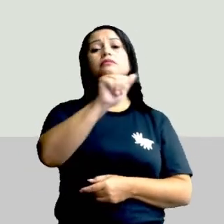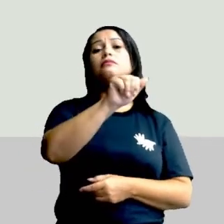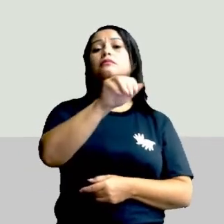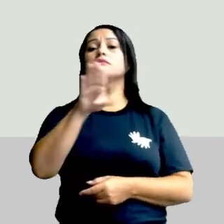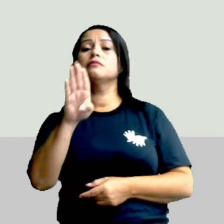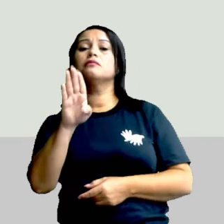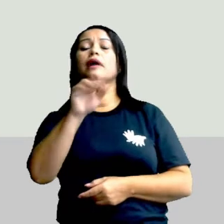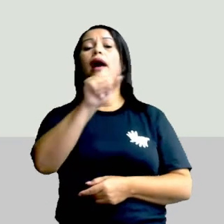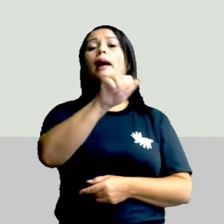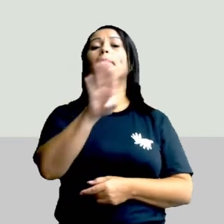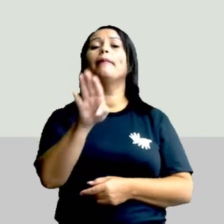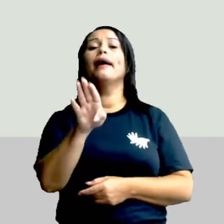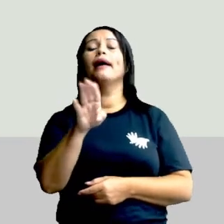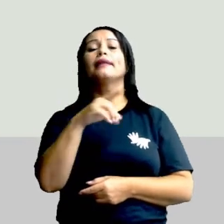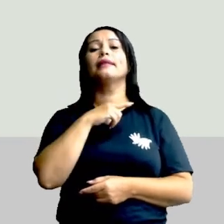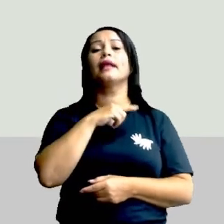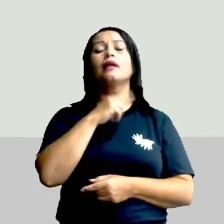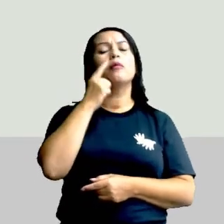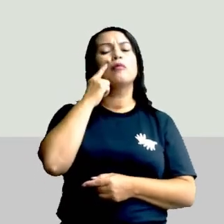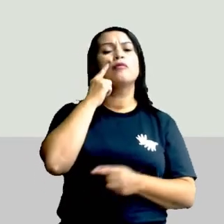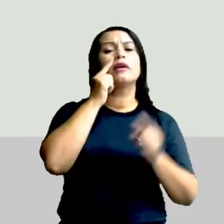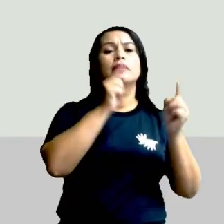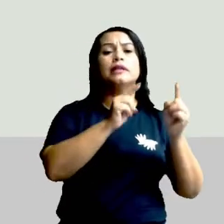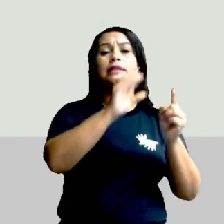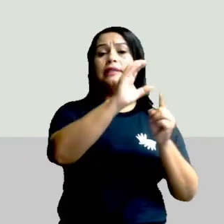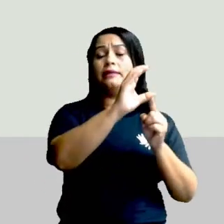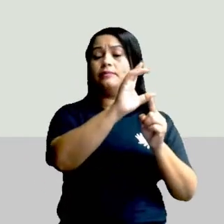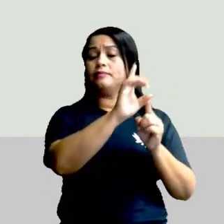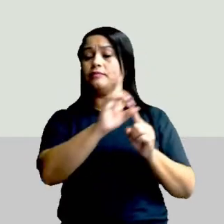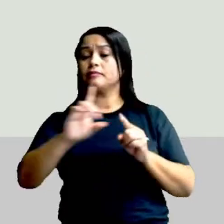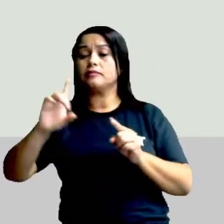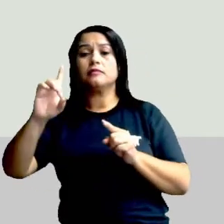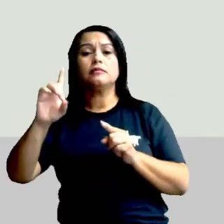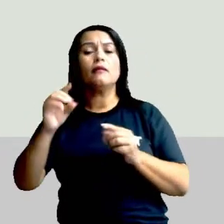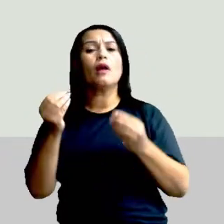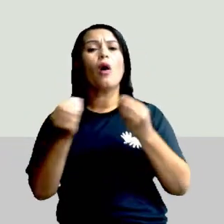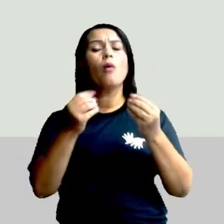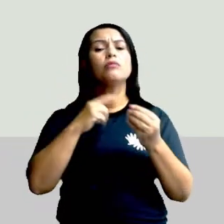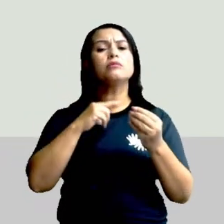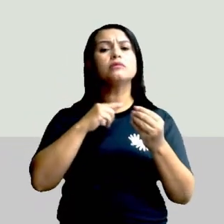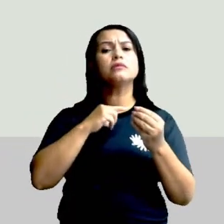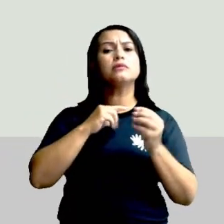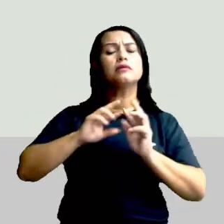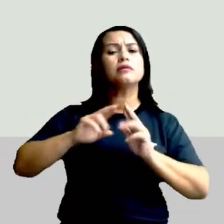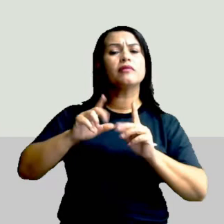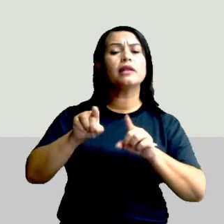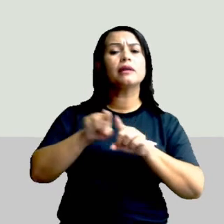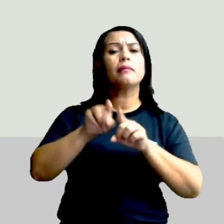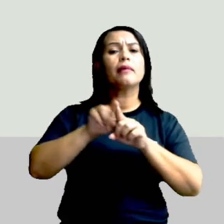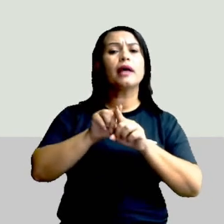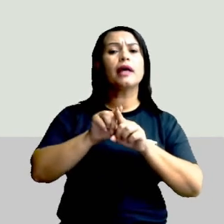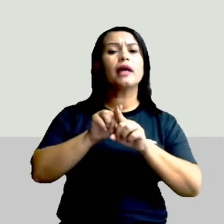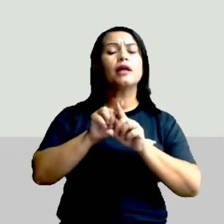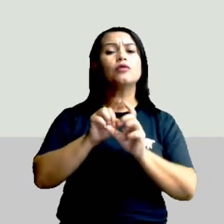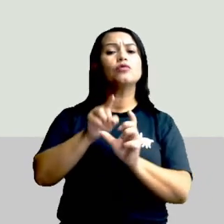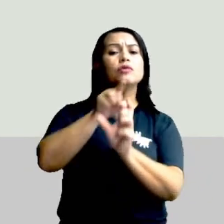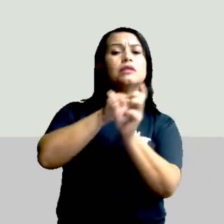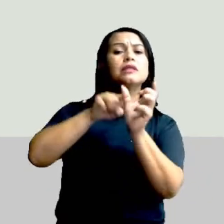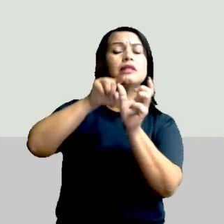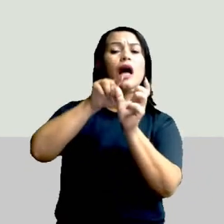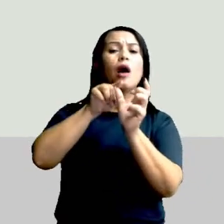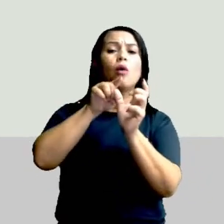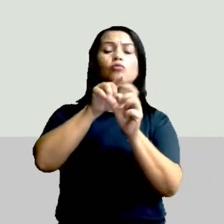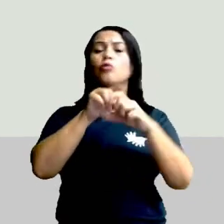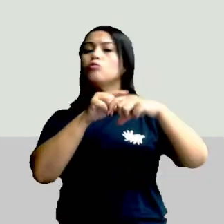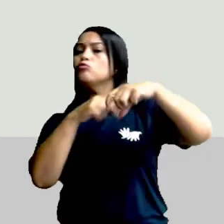segmento AB Determine os pontos C e D A intercessão dos Arcos concentro sem a e